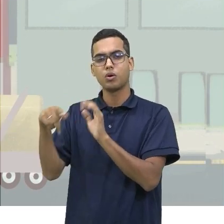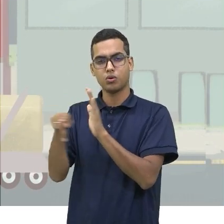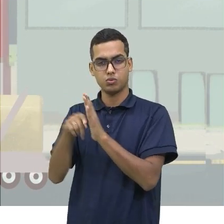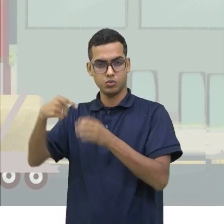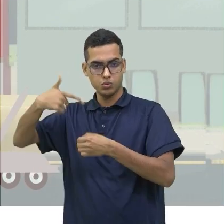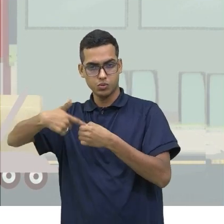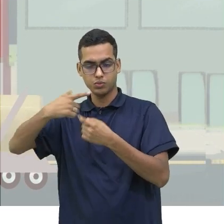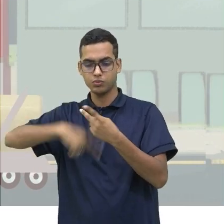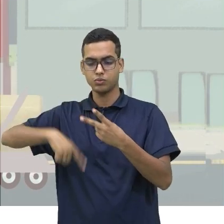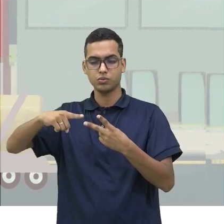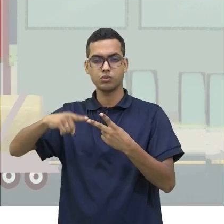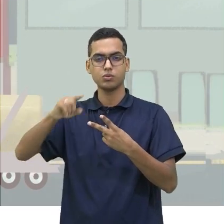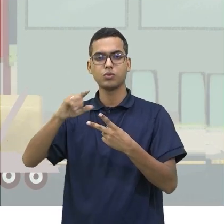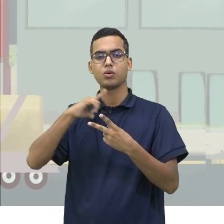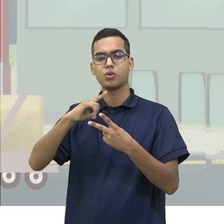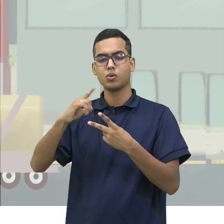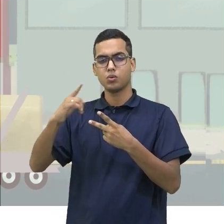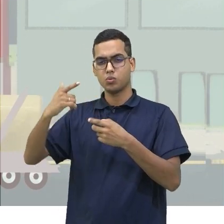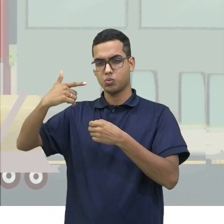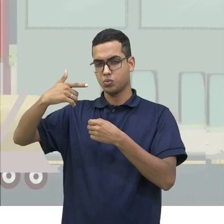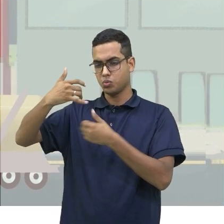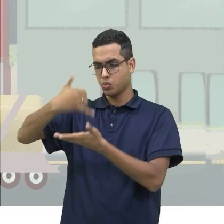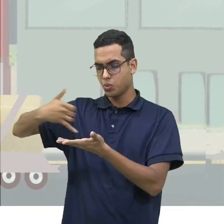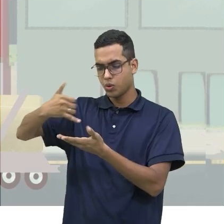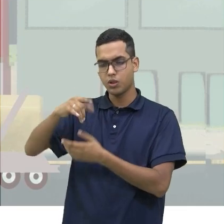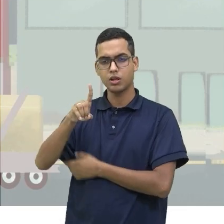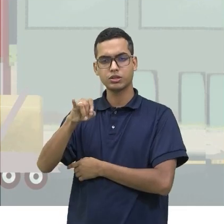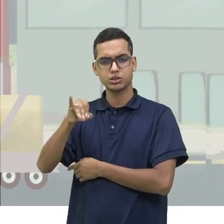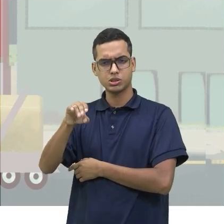vez, é envasado e processado.